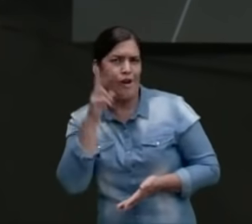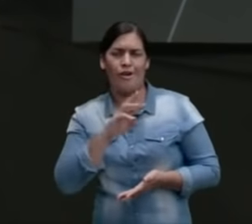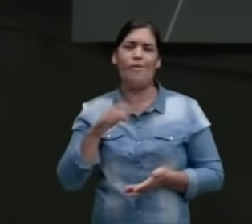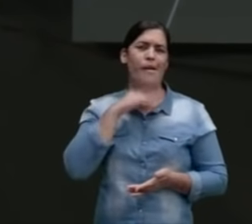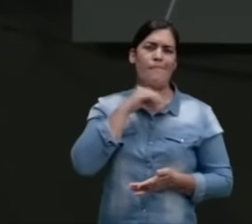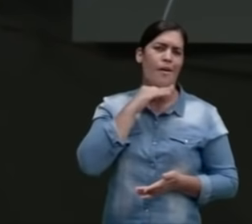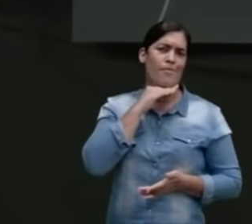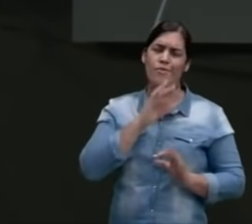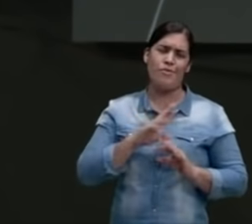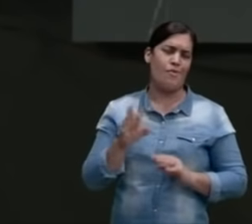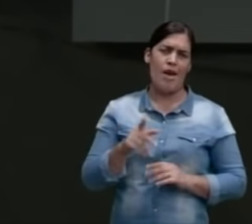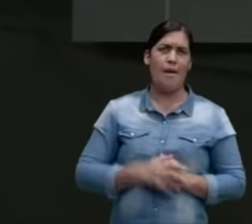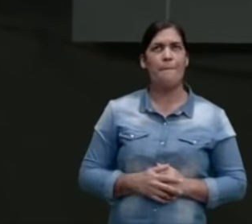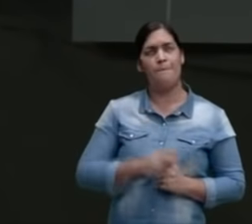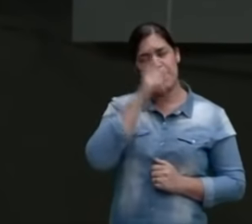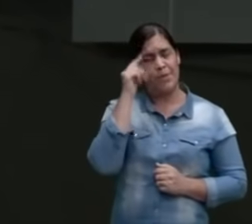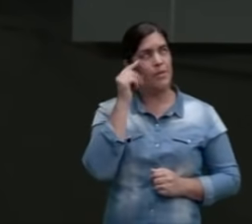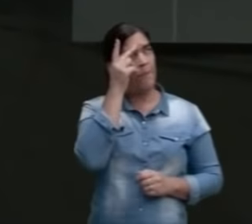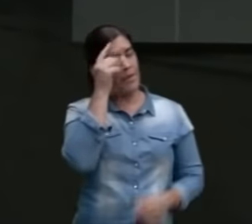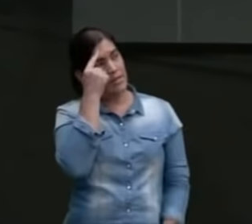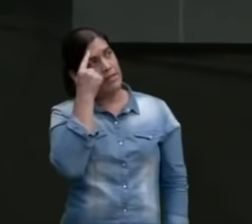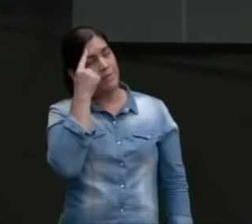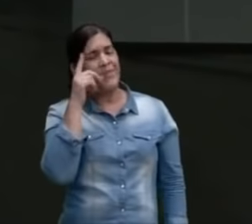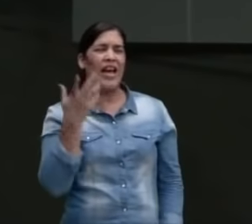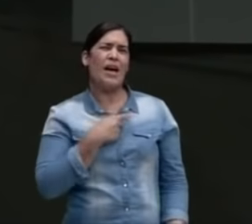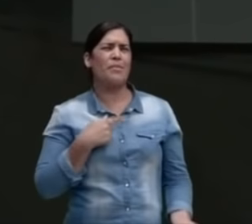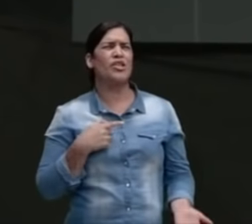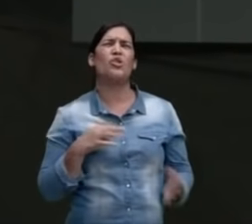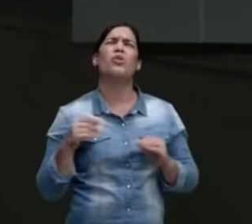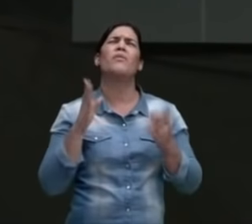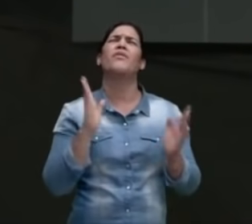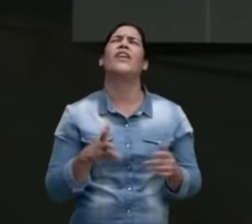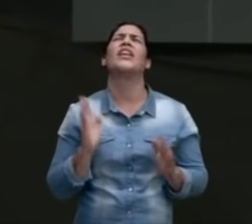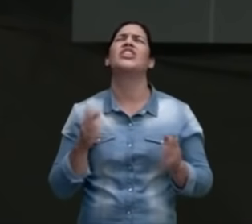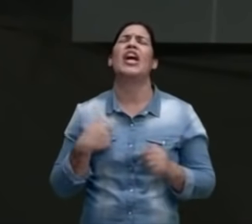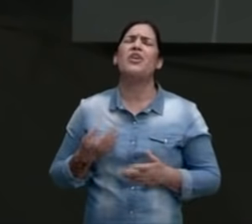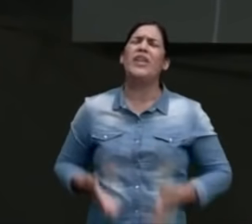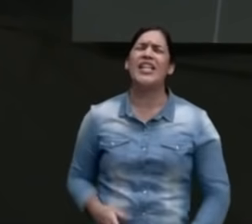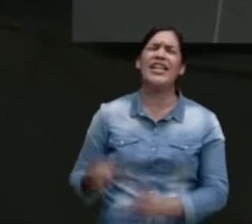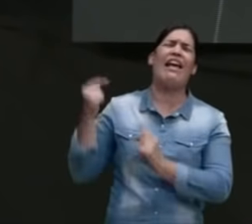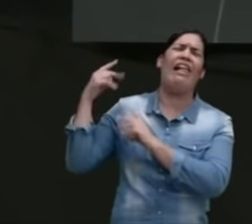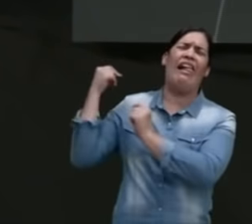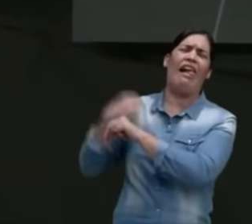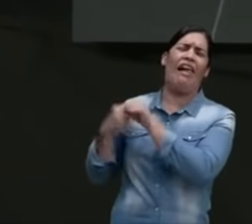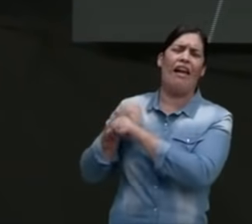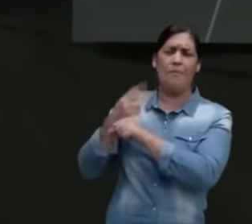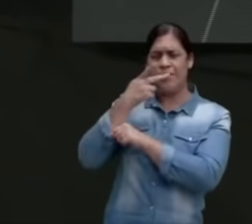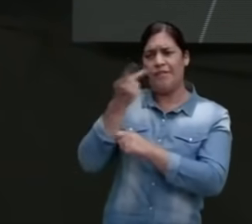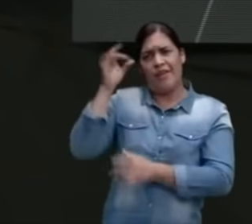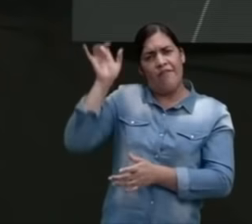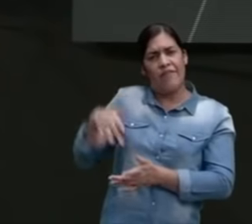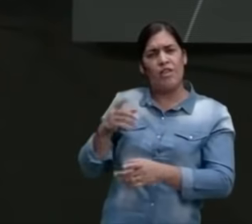conversinha. Sabe aquela pessoa que pensa: ah, pastor, mas fim dos tempos, todo mundo já fala isso, desde que eu nasci a pessoa está falando de fim dos tempos.